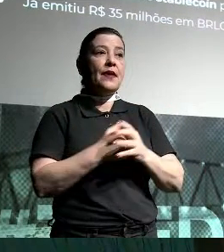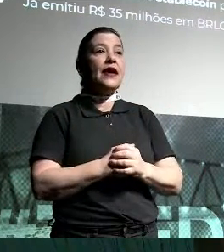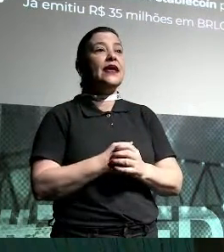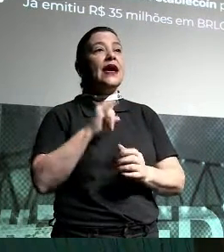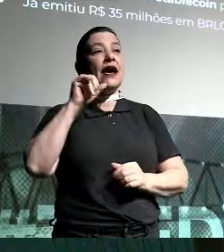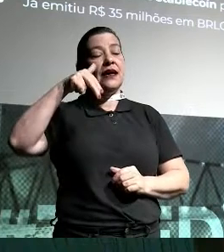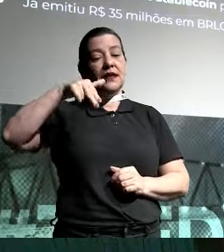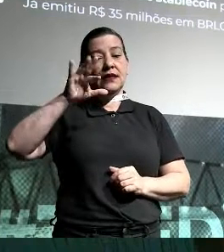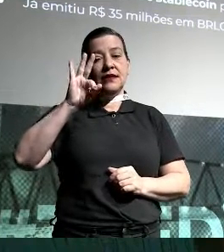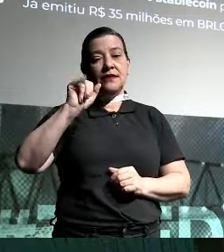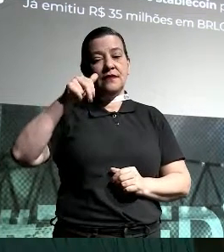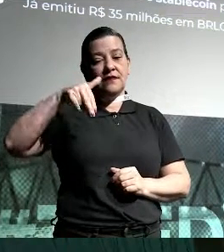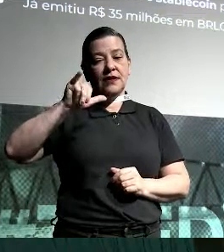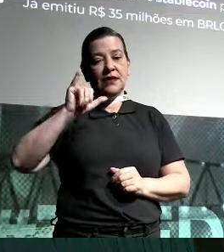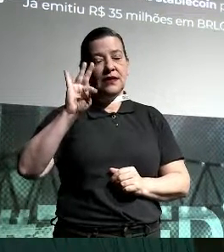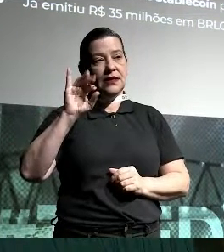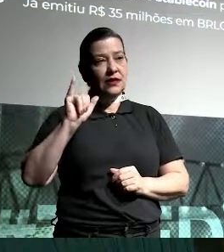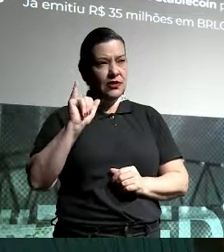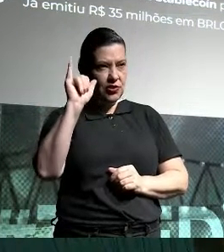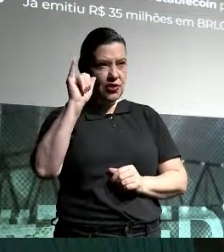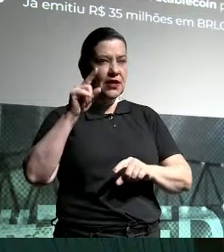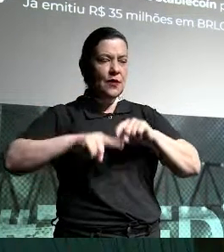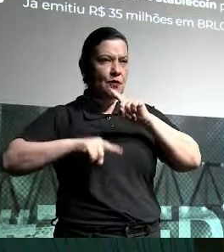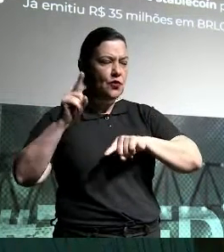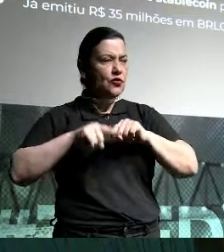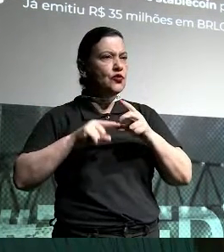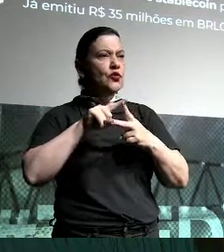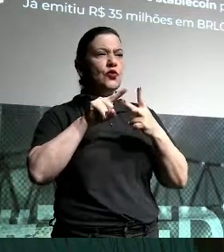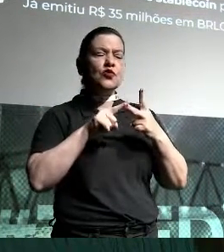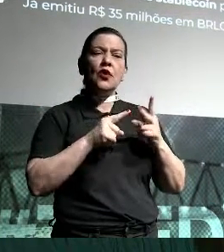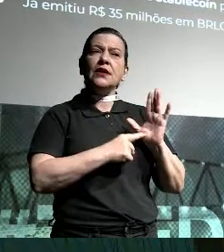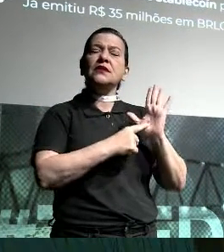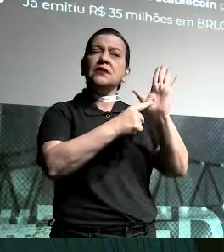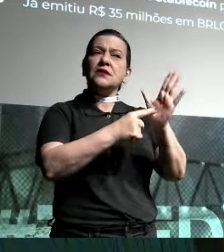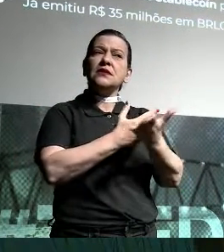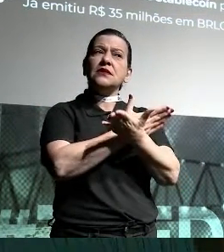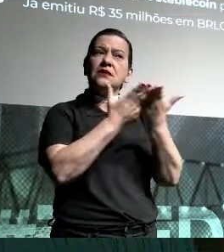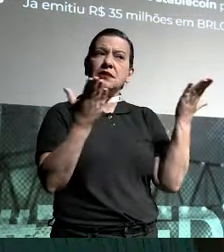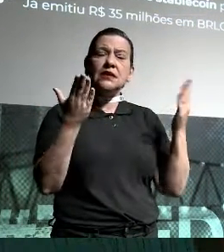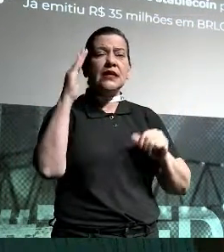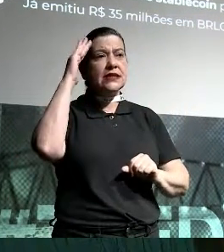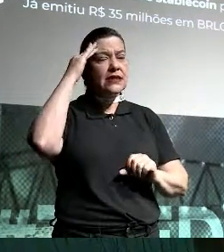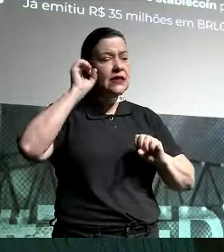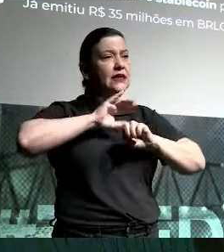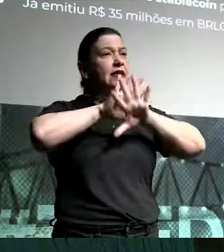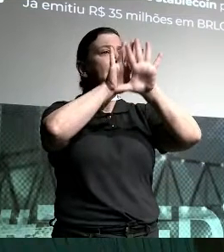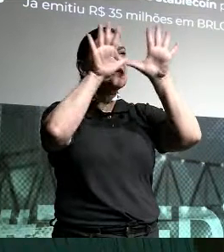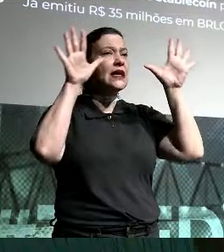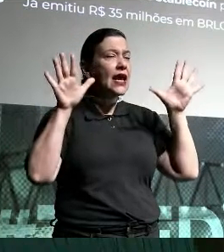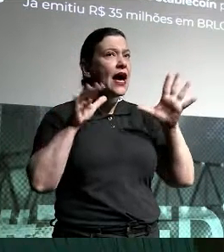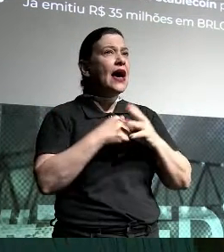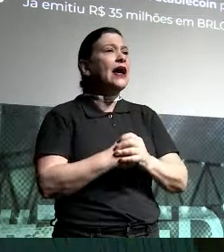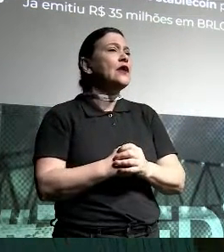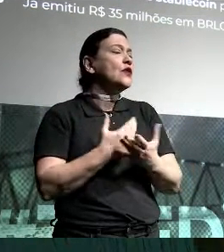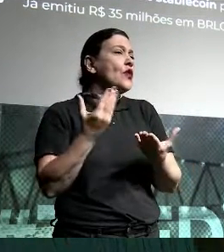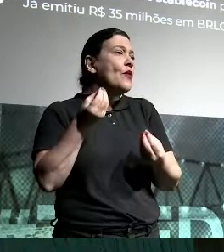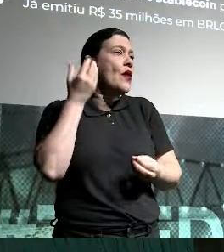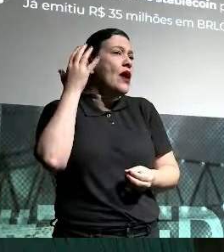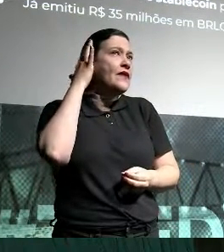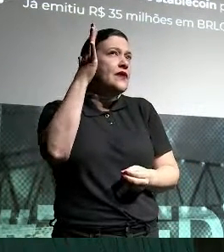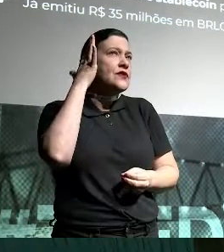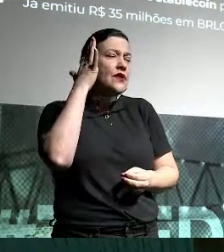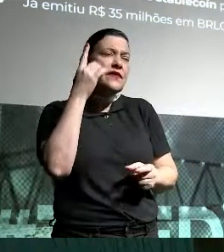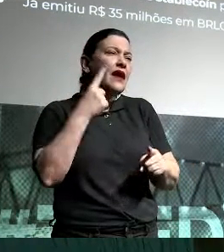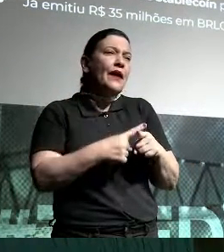trabalho. É importante colocar eles aqui para dar esse background para vocês e entender um pouco da filosofia, por que a